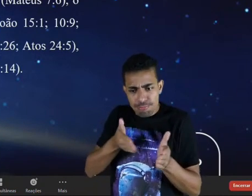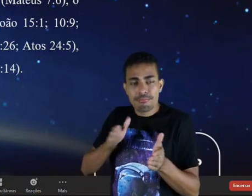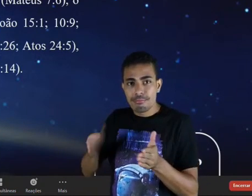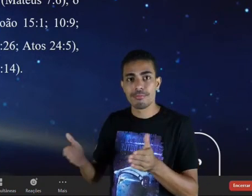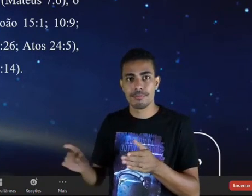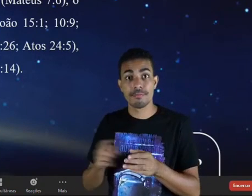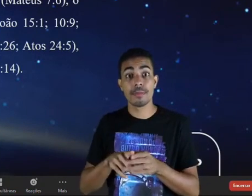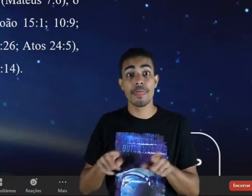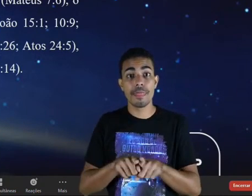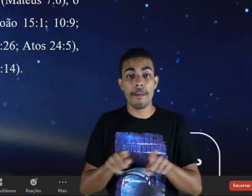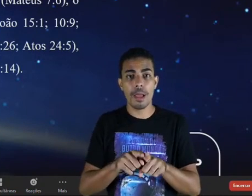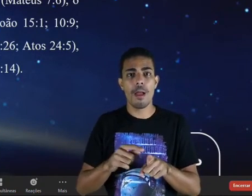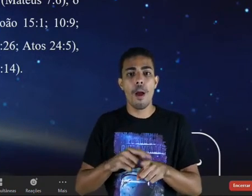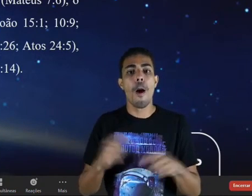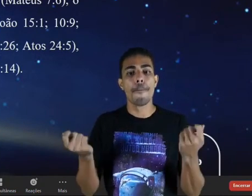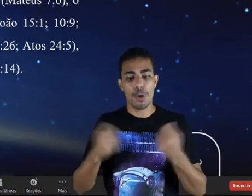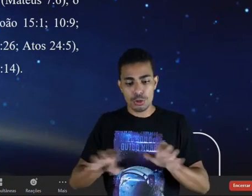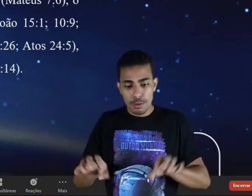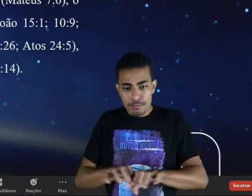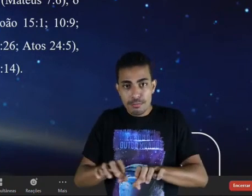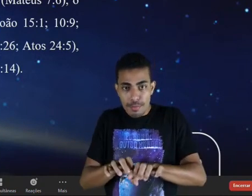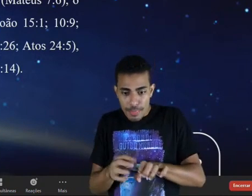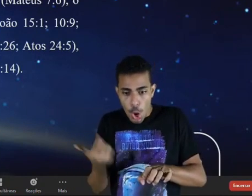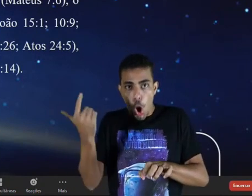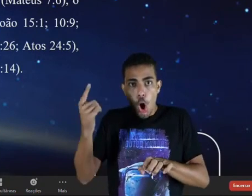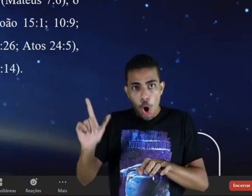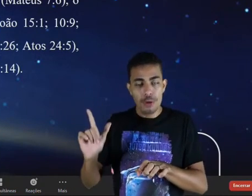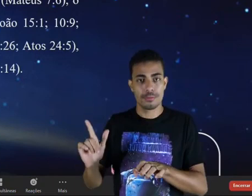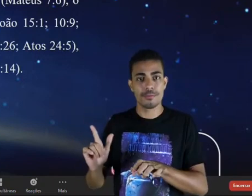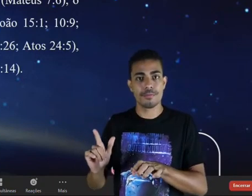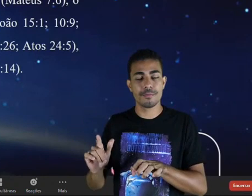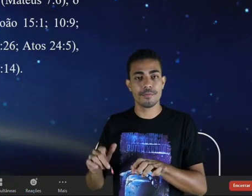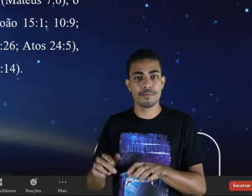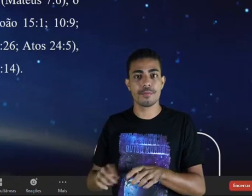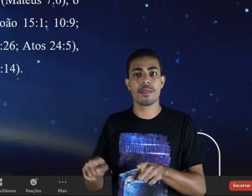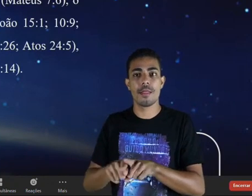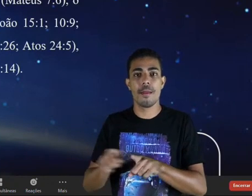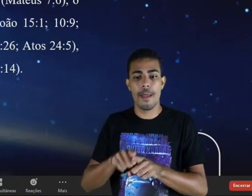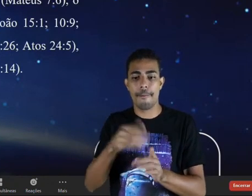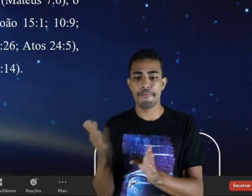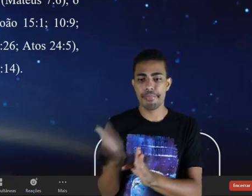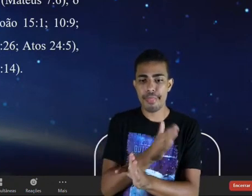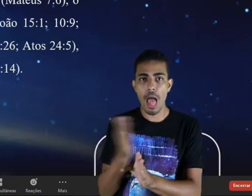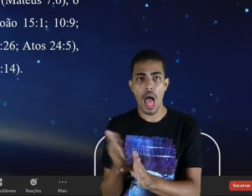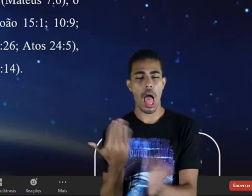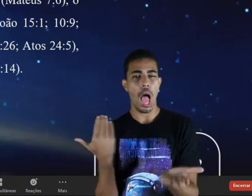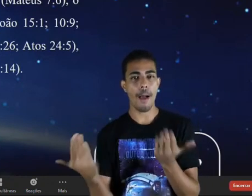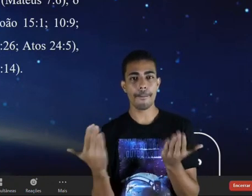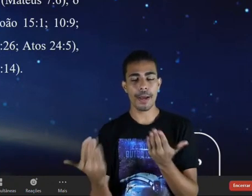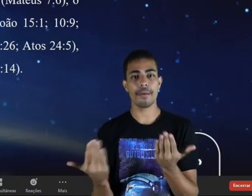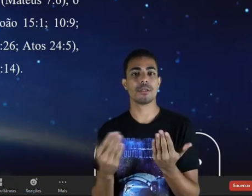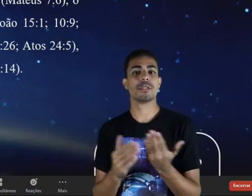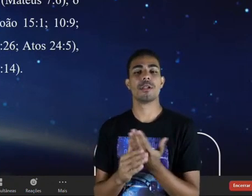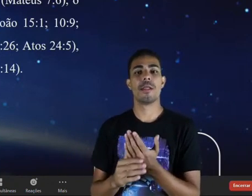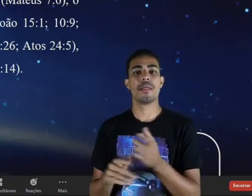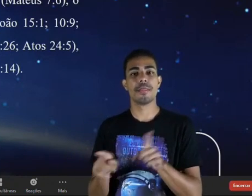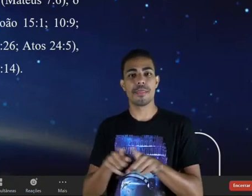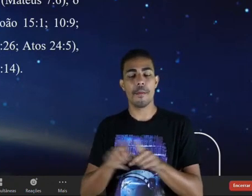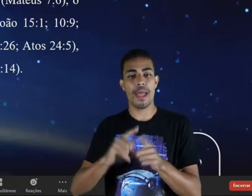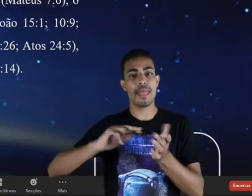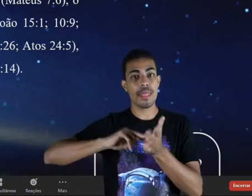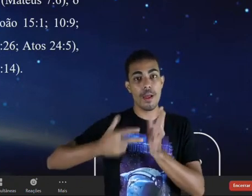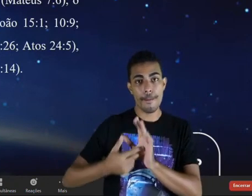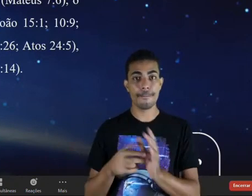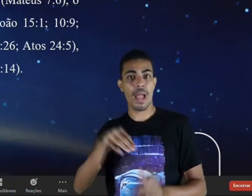incluir, inclusive, algumas subestruturas. É o caso do quiasmo, do paralelismo, da retórica, da metáfora. E há livros